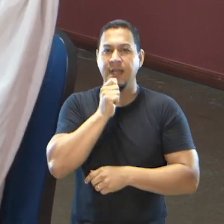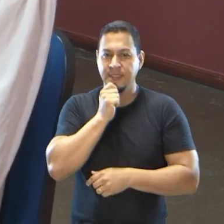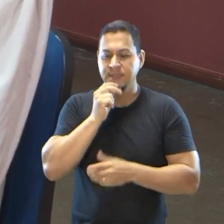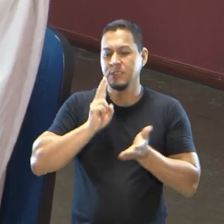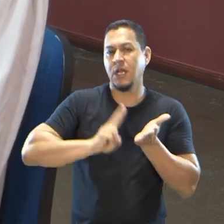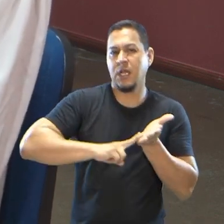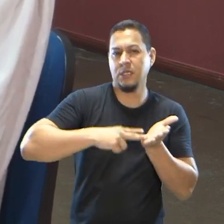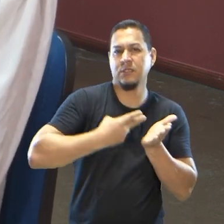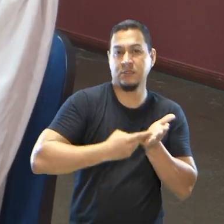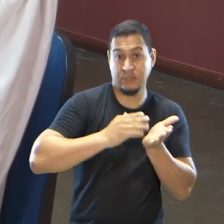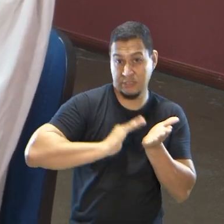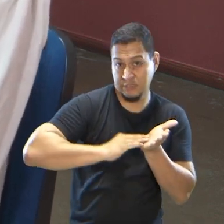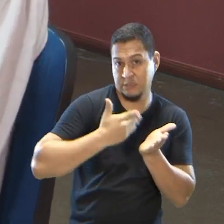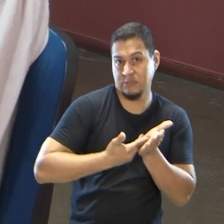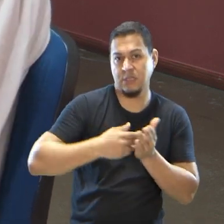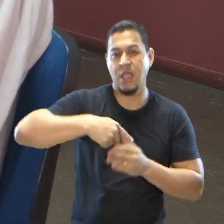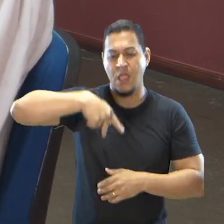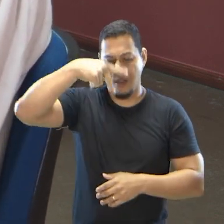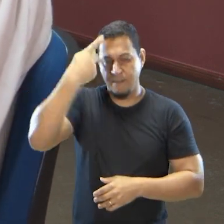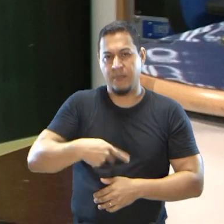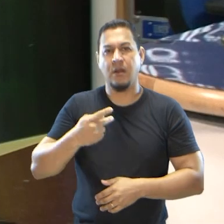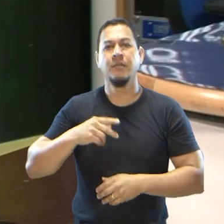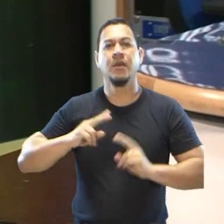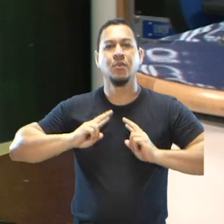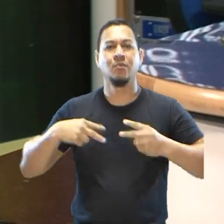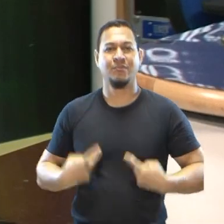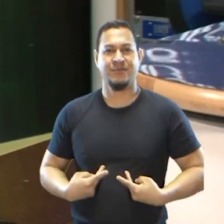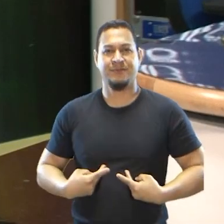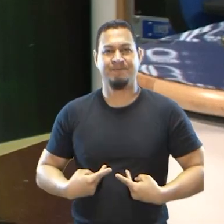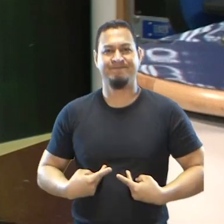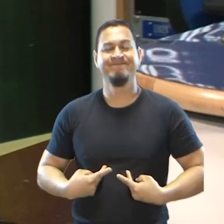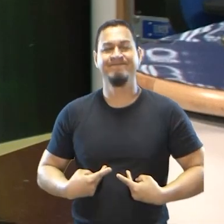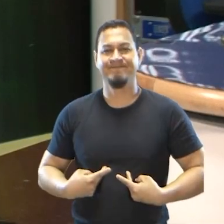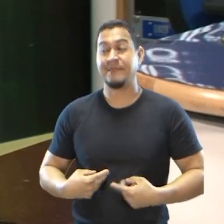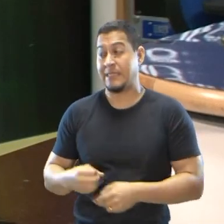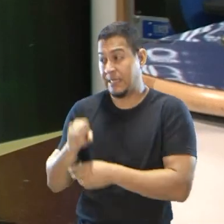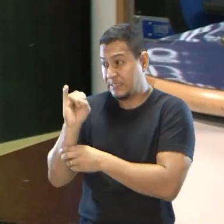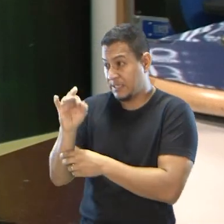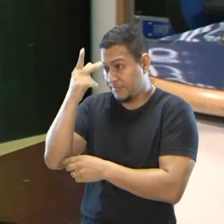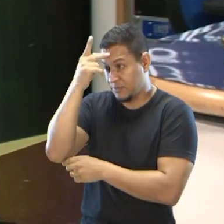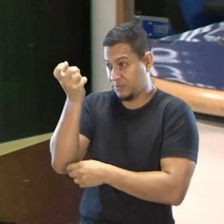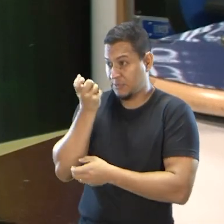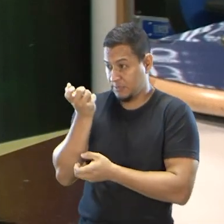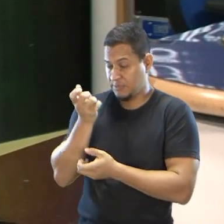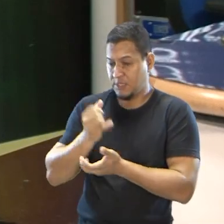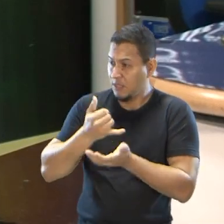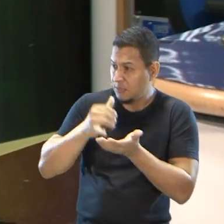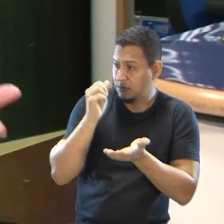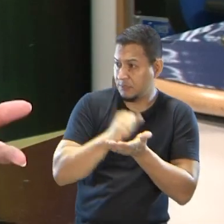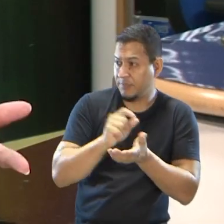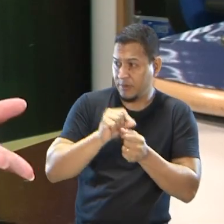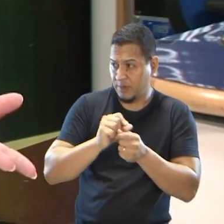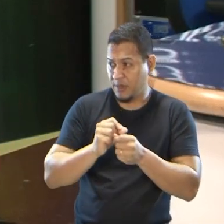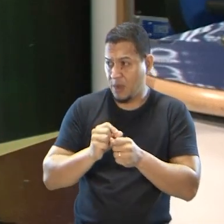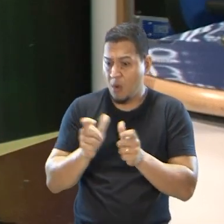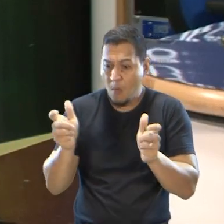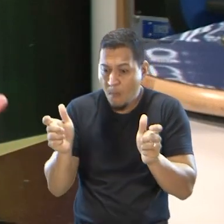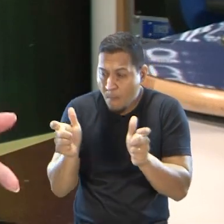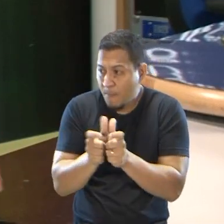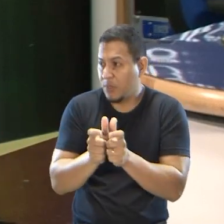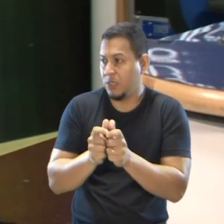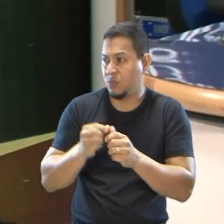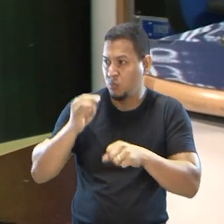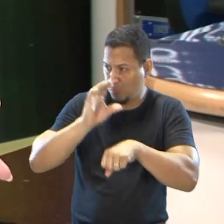a interpretação é humana. E quem quiser se inscrever para mini curso,